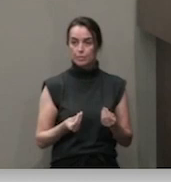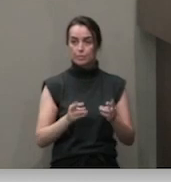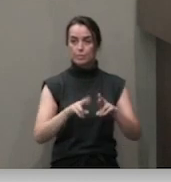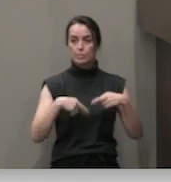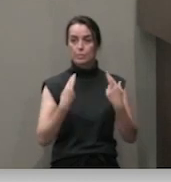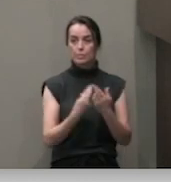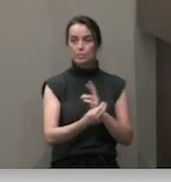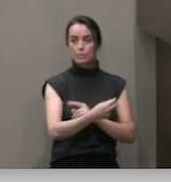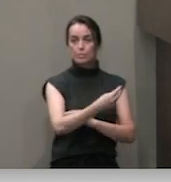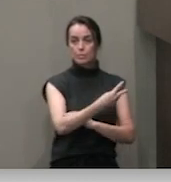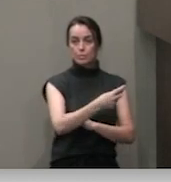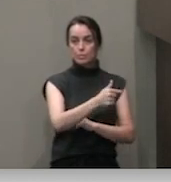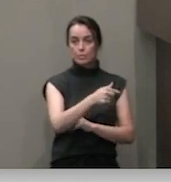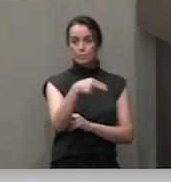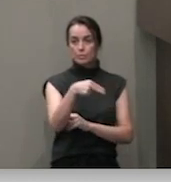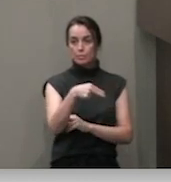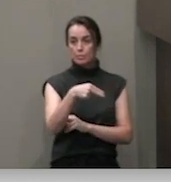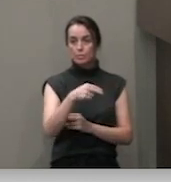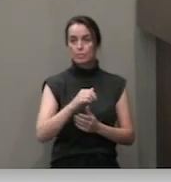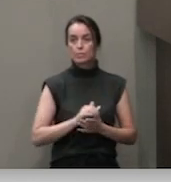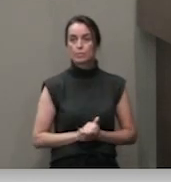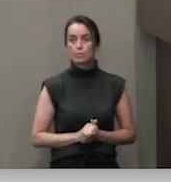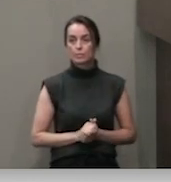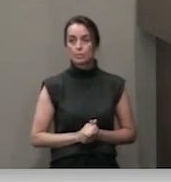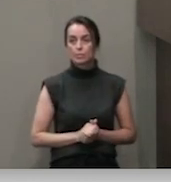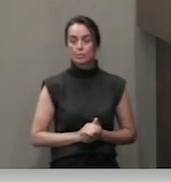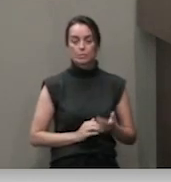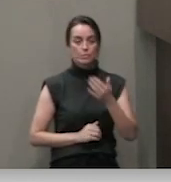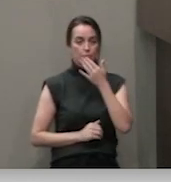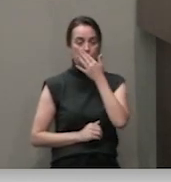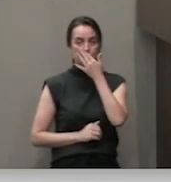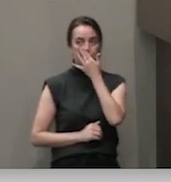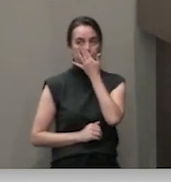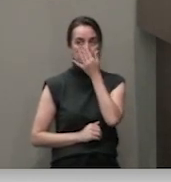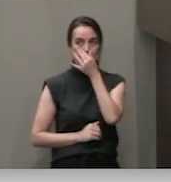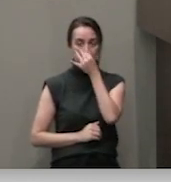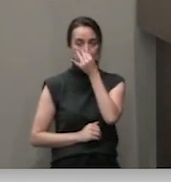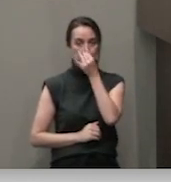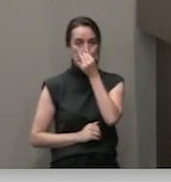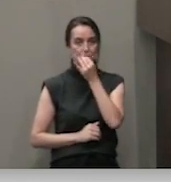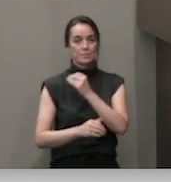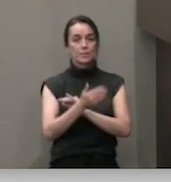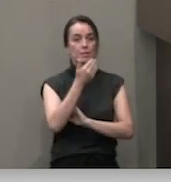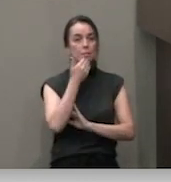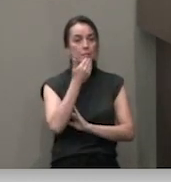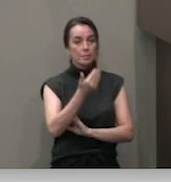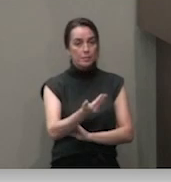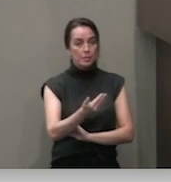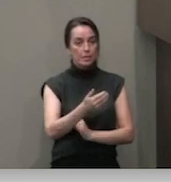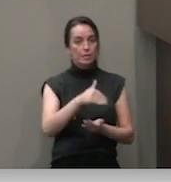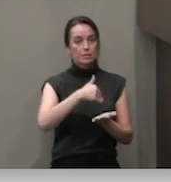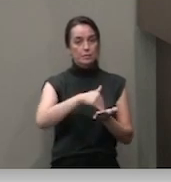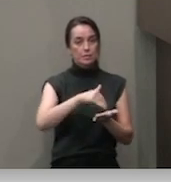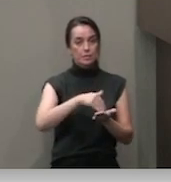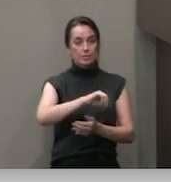do dia 27 de novembro de 2024 Tá certo Vou solicitar que a secretária Janaína conduz os trabalhos